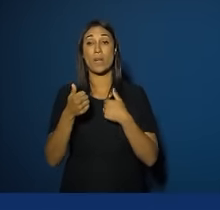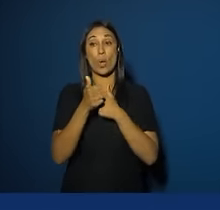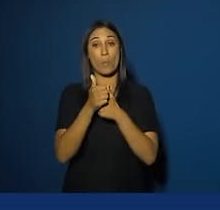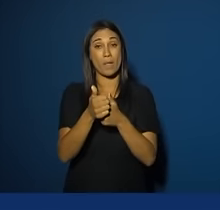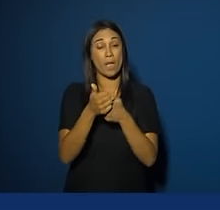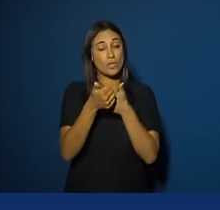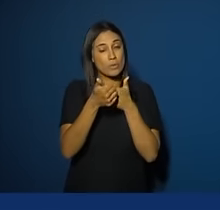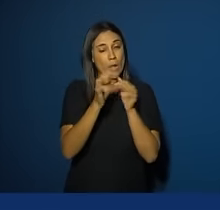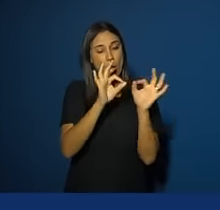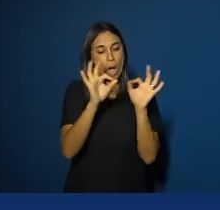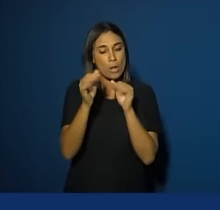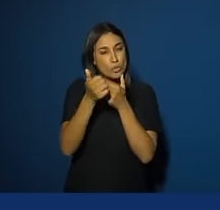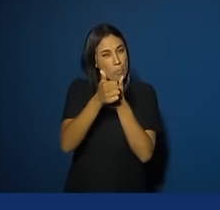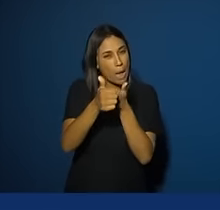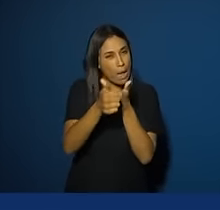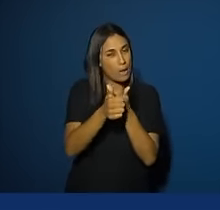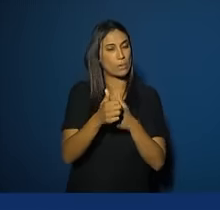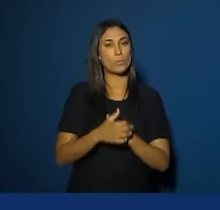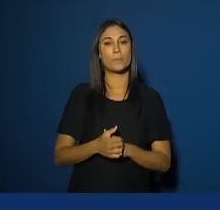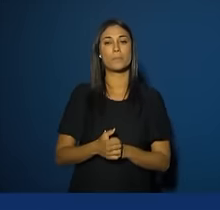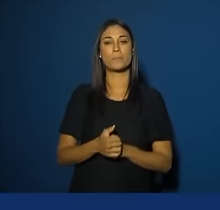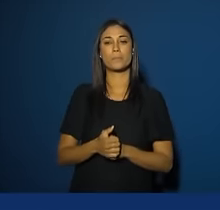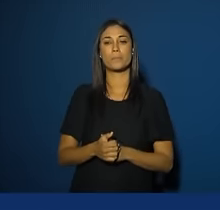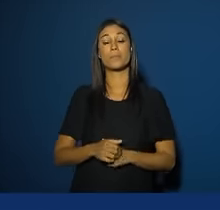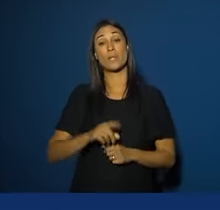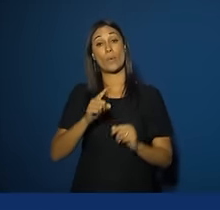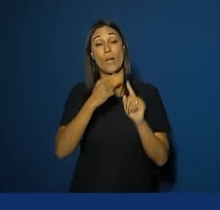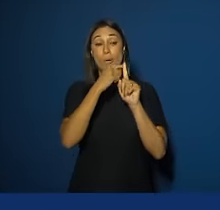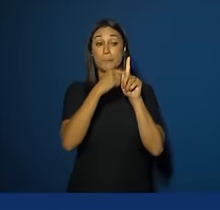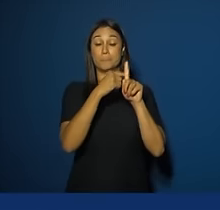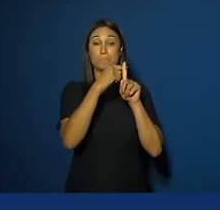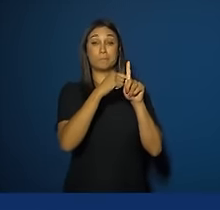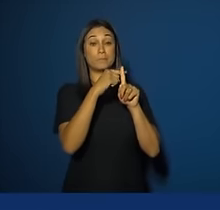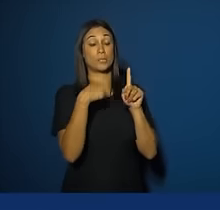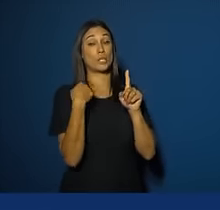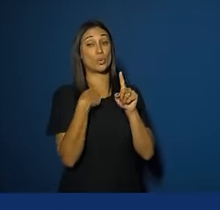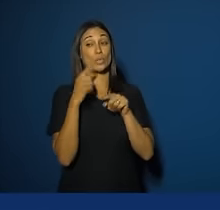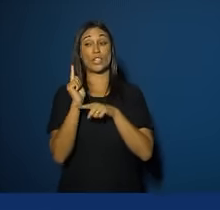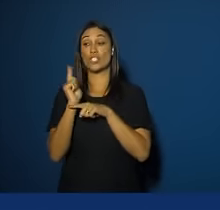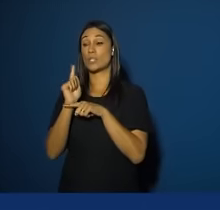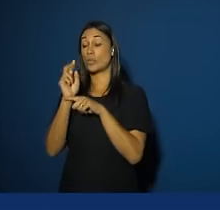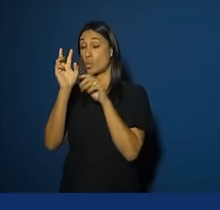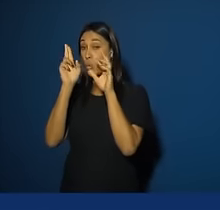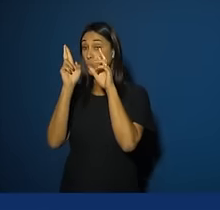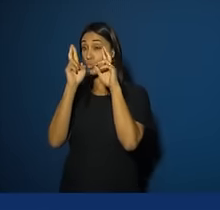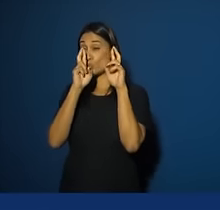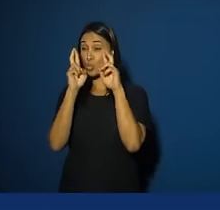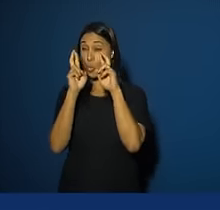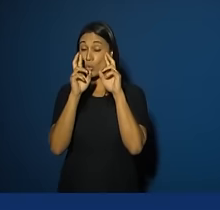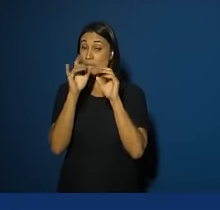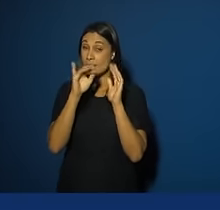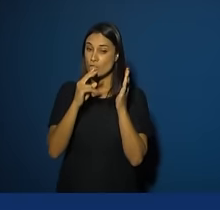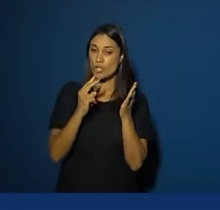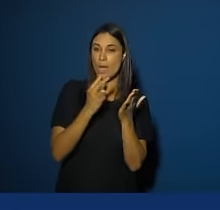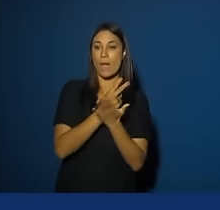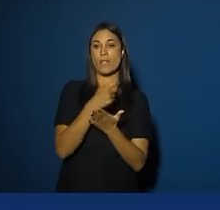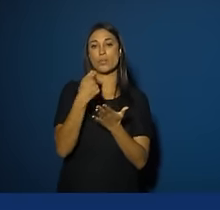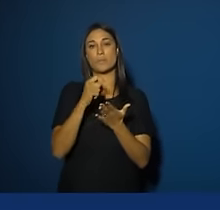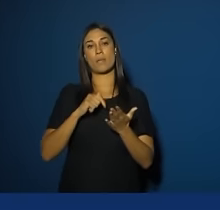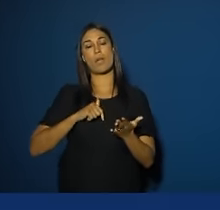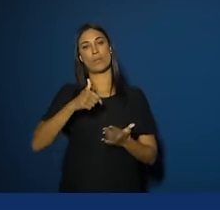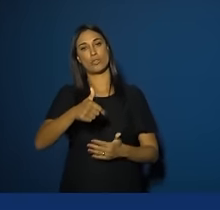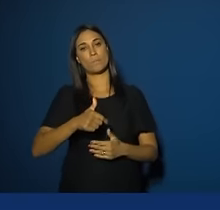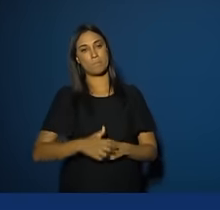perto. Então, é um termômetro que eu estou na gestão ali de olho, que se de fato a gente errar, a gente tem que reagir.